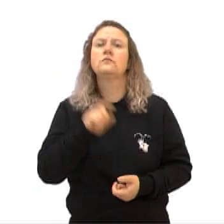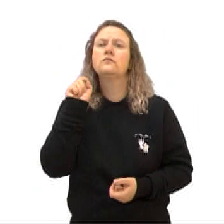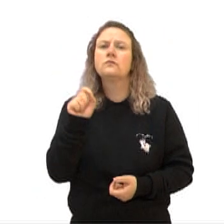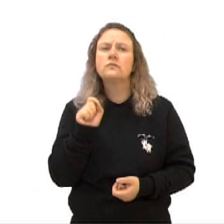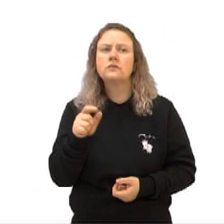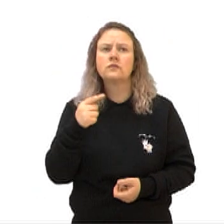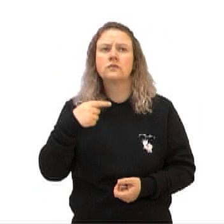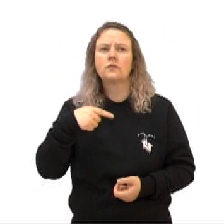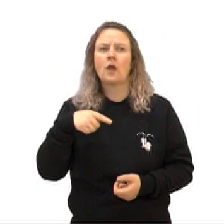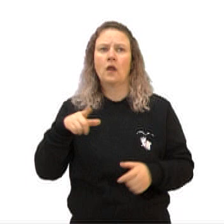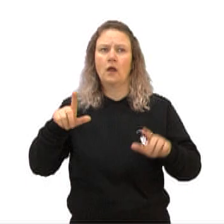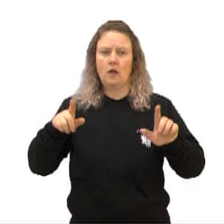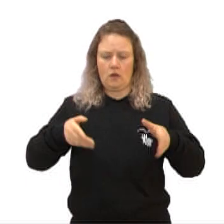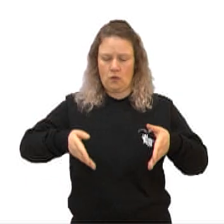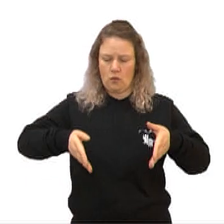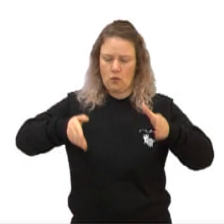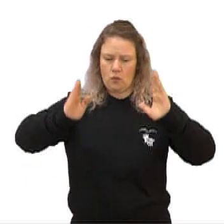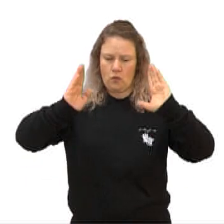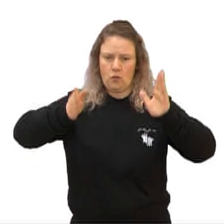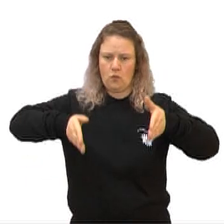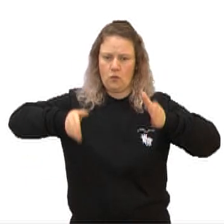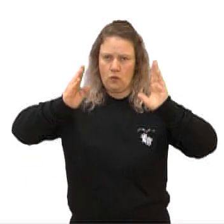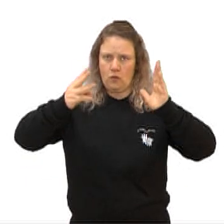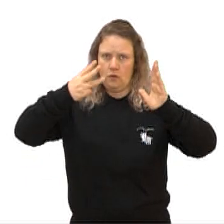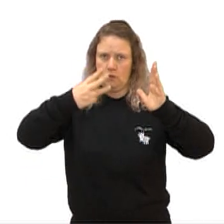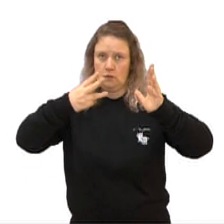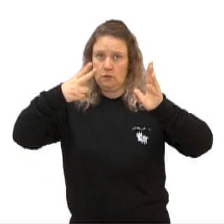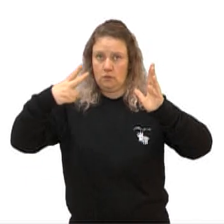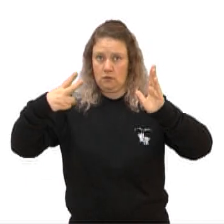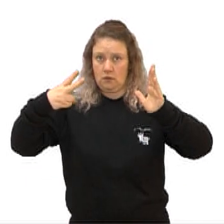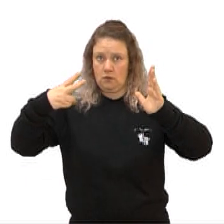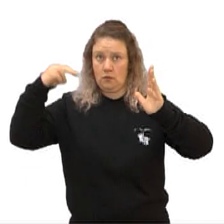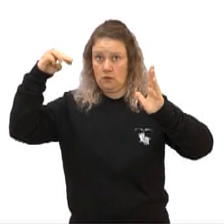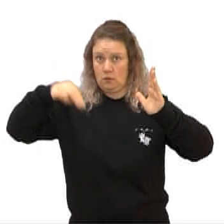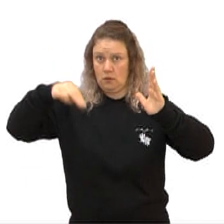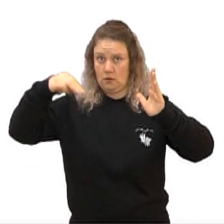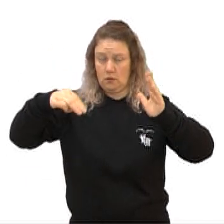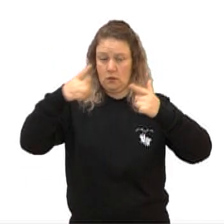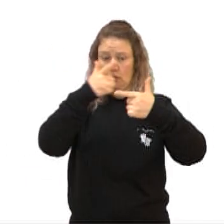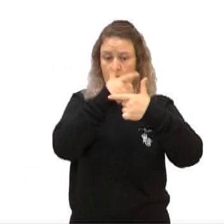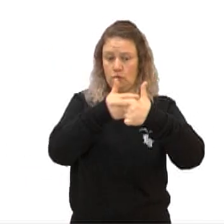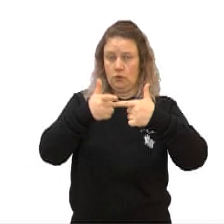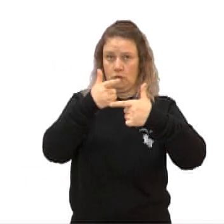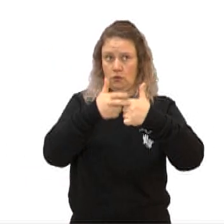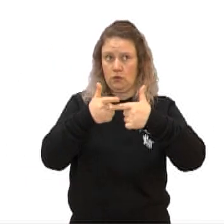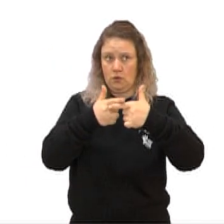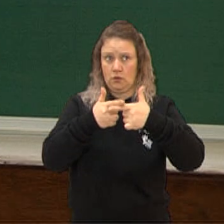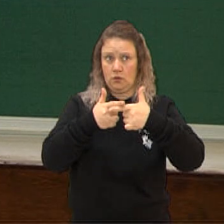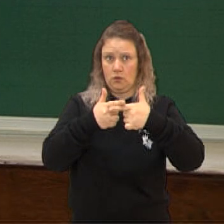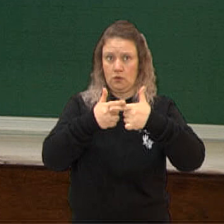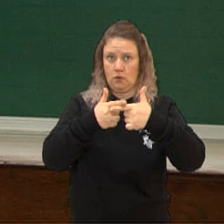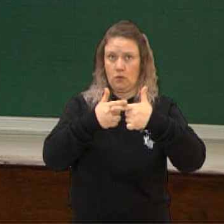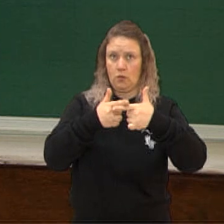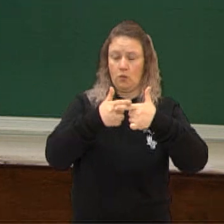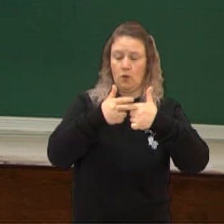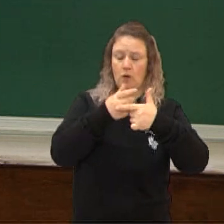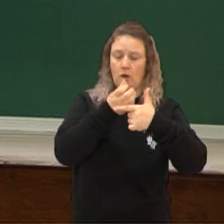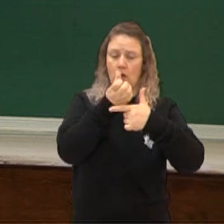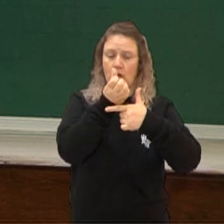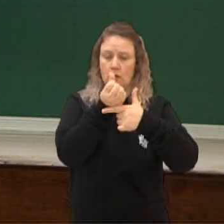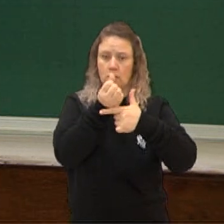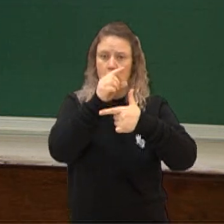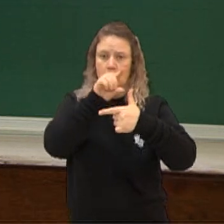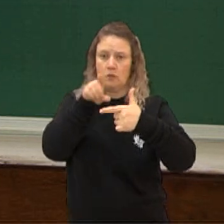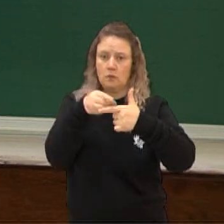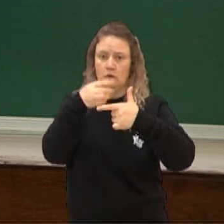que a nossa área aqui de 32 metros, se você dividi-la pelo comprimento do container, que é 6,4,